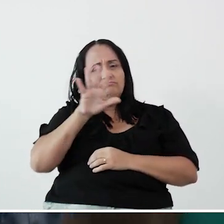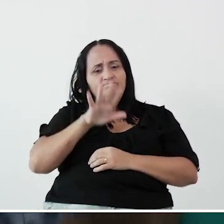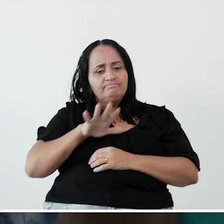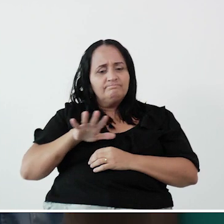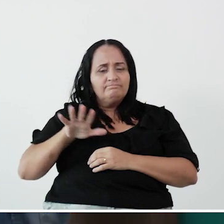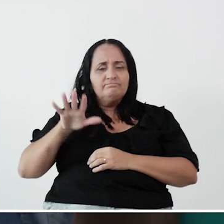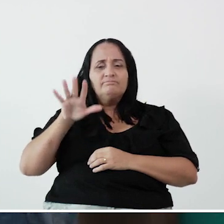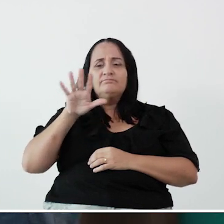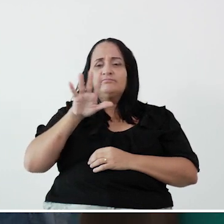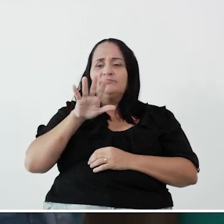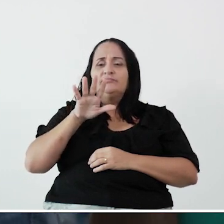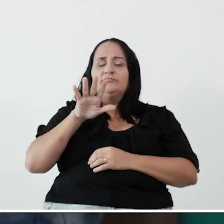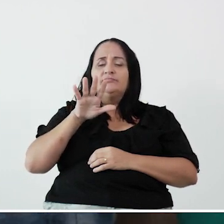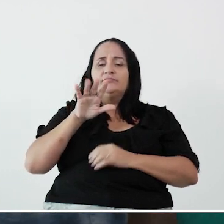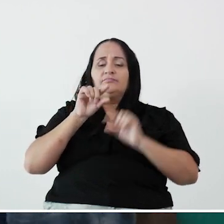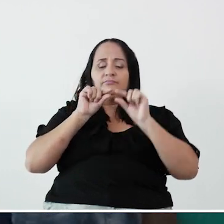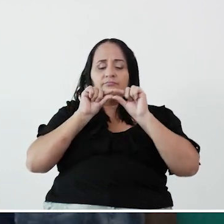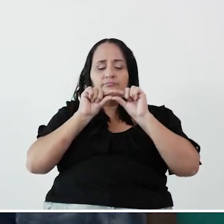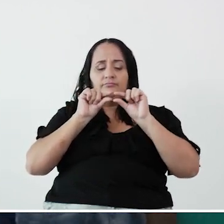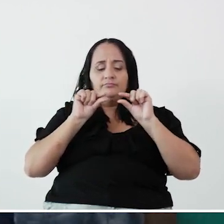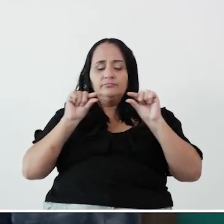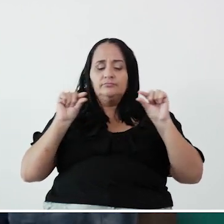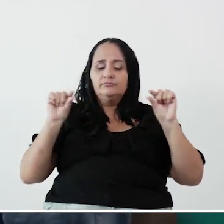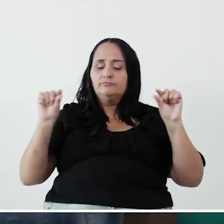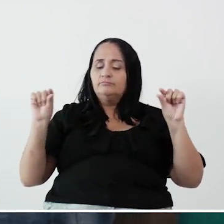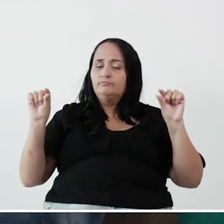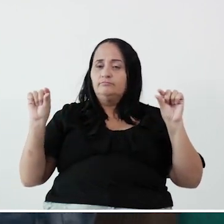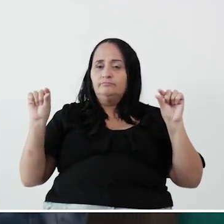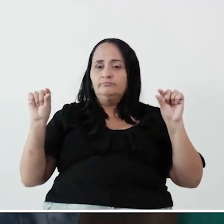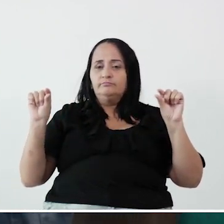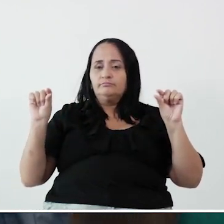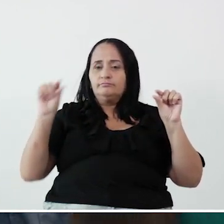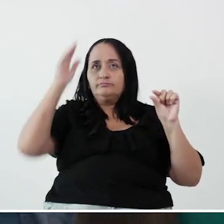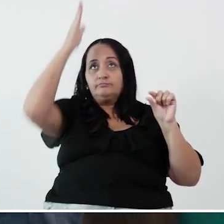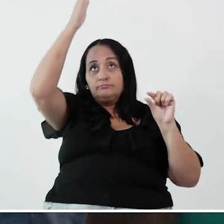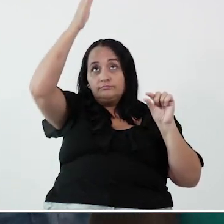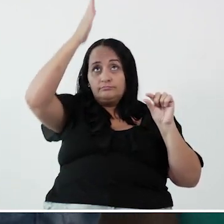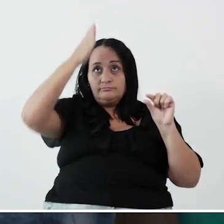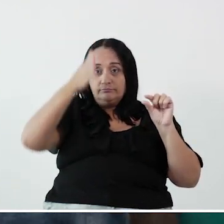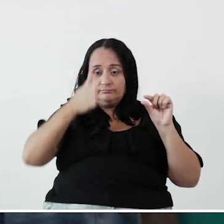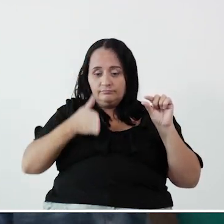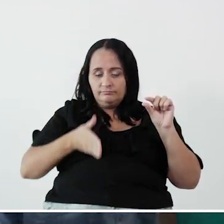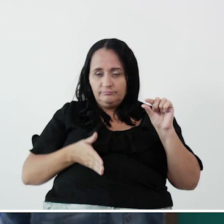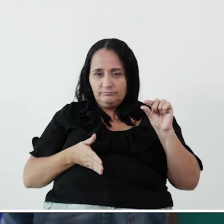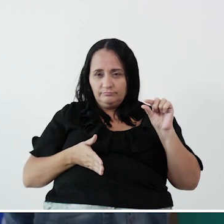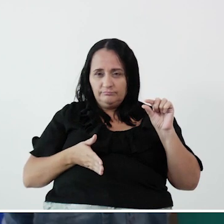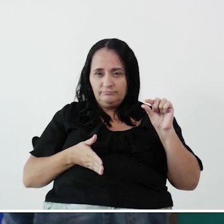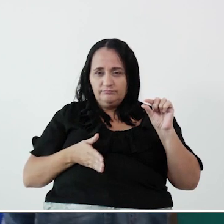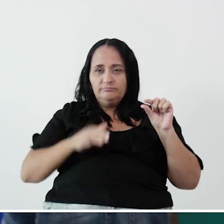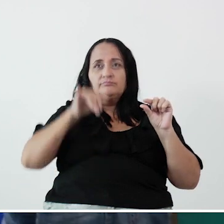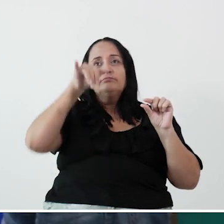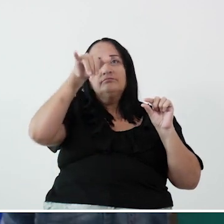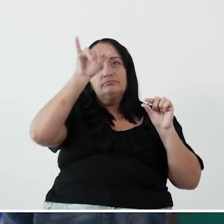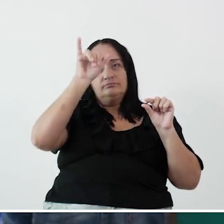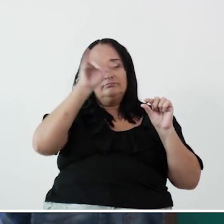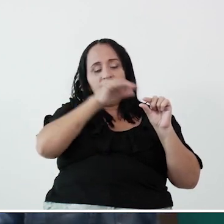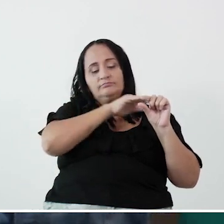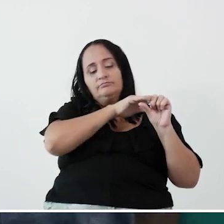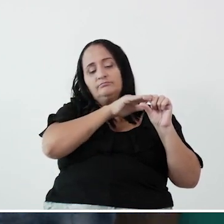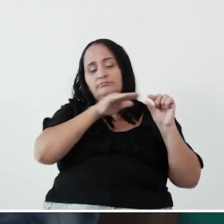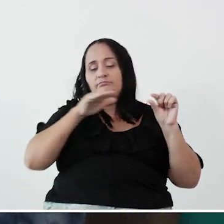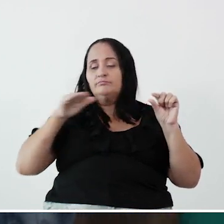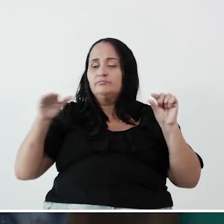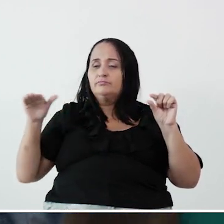eixo formado pela interseção de duas retas. Uma reta onde vamos marcar os valores de